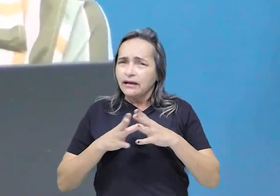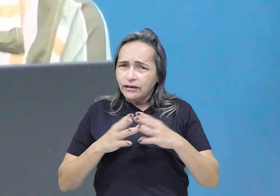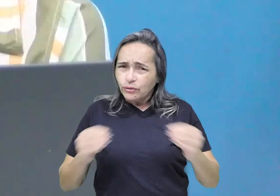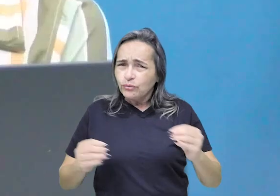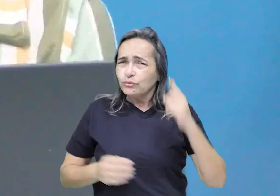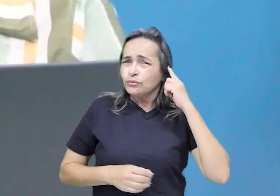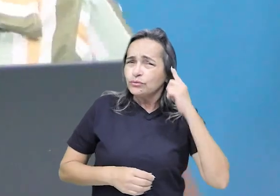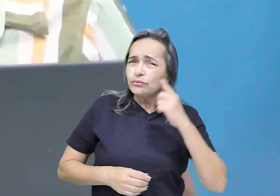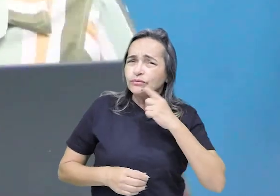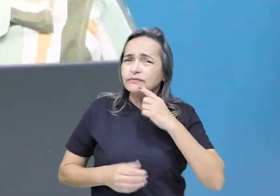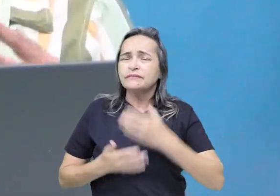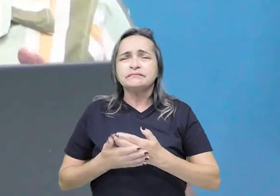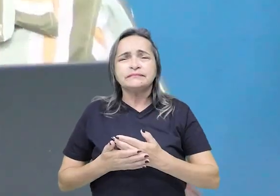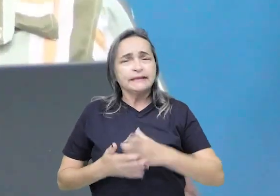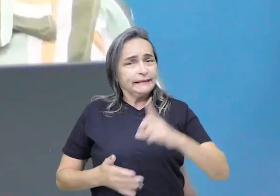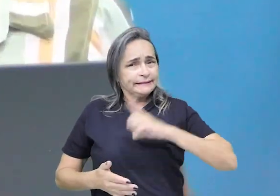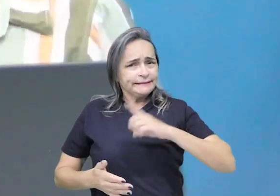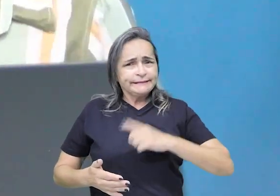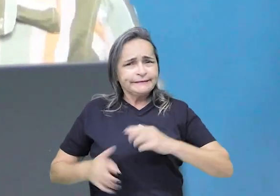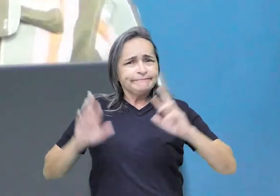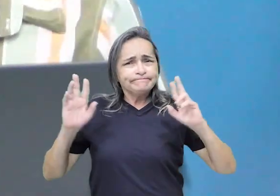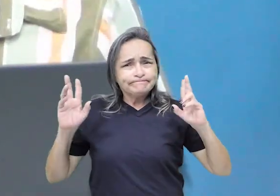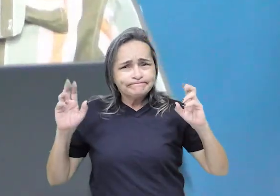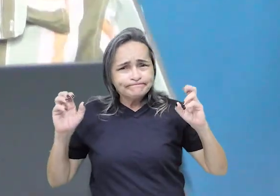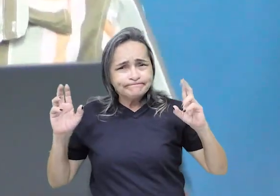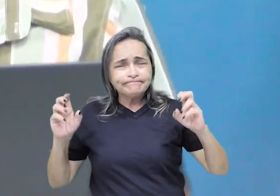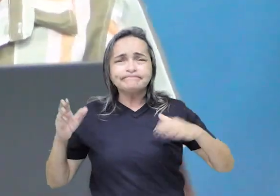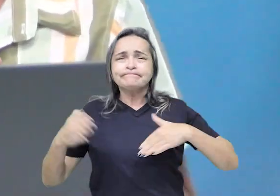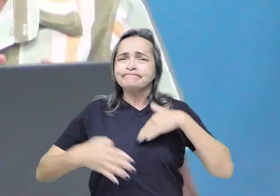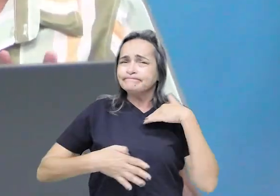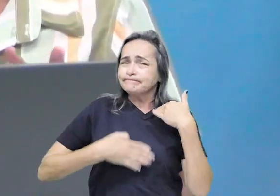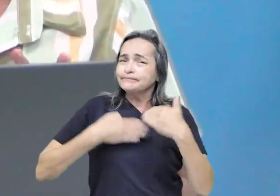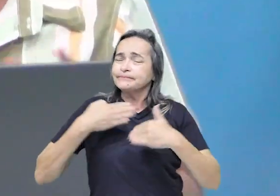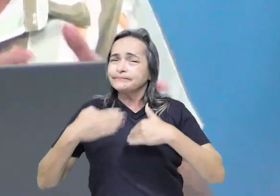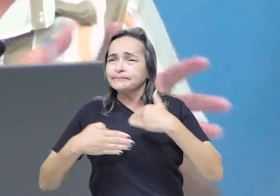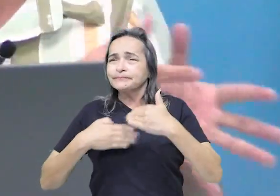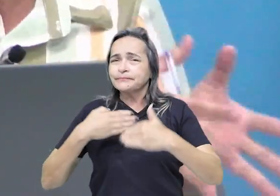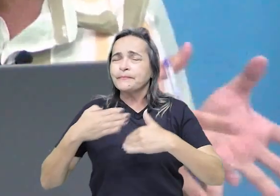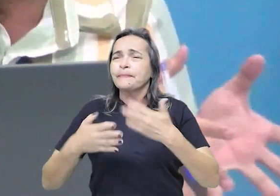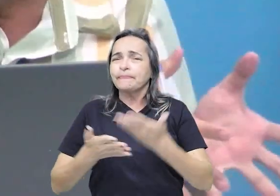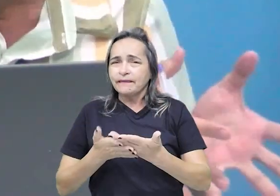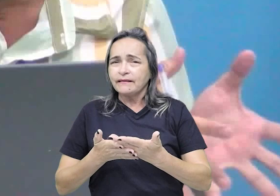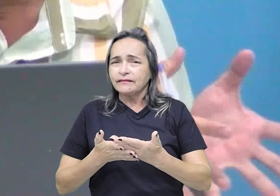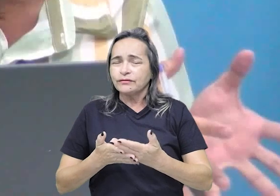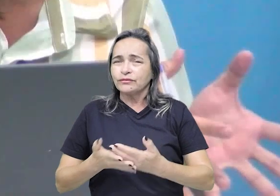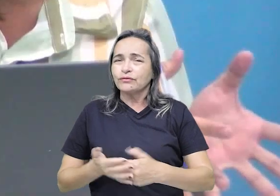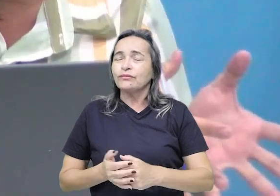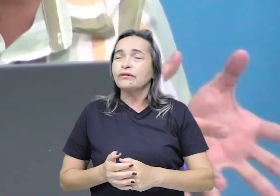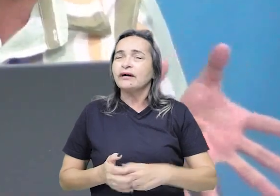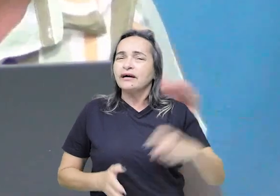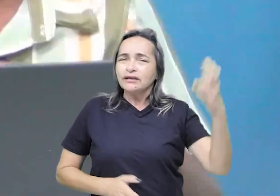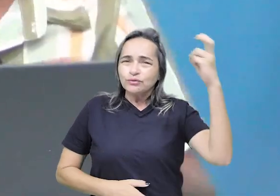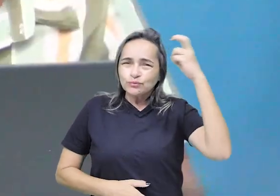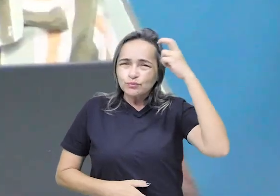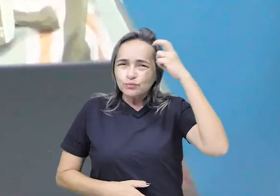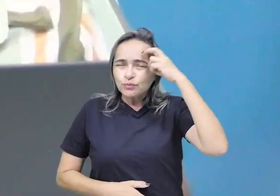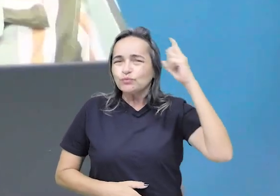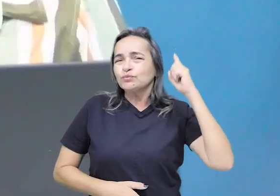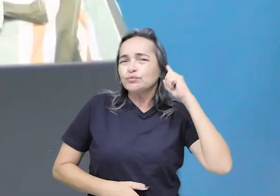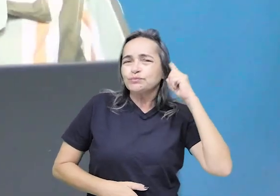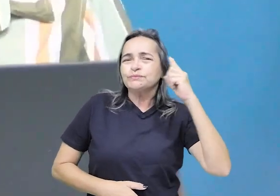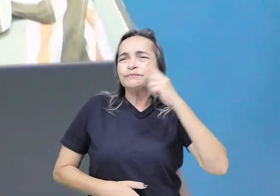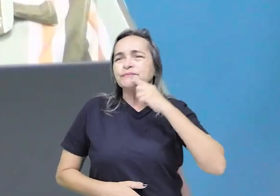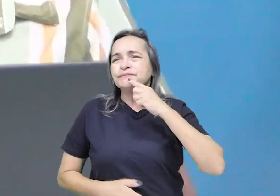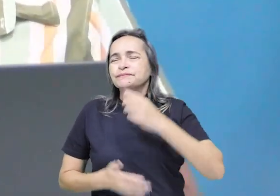ela envolve muitos aspectos relacionados à cultura surda, né?